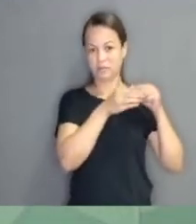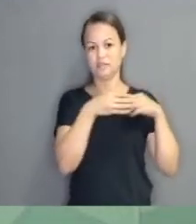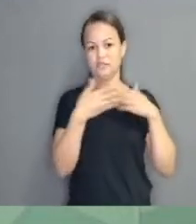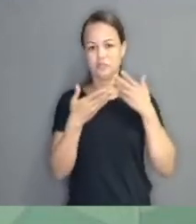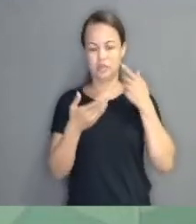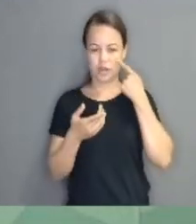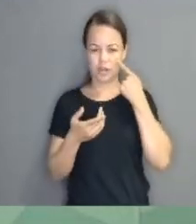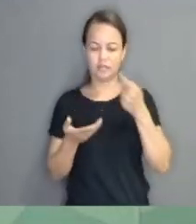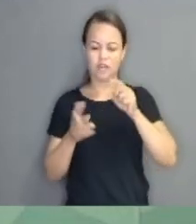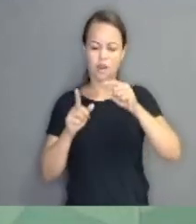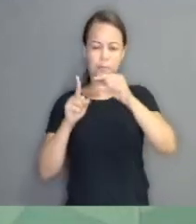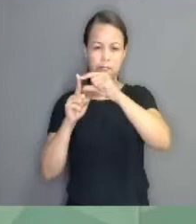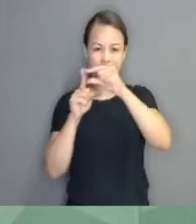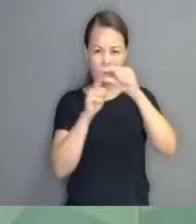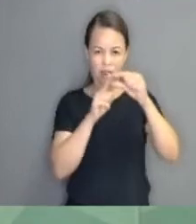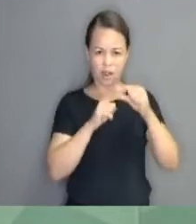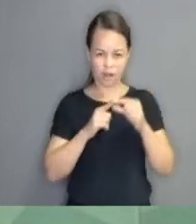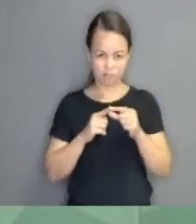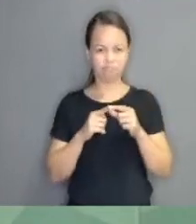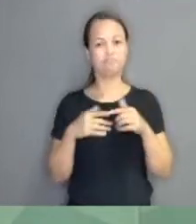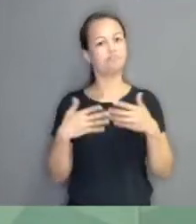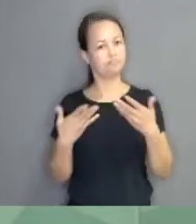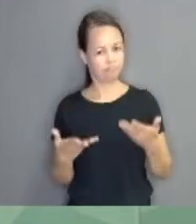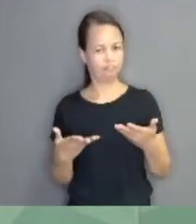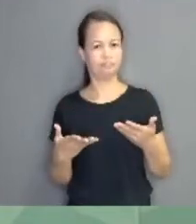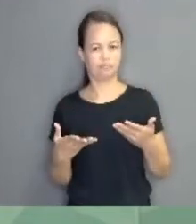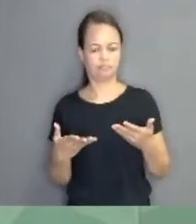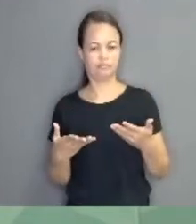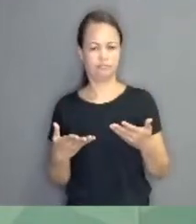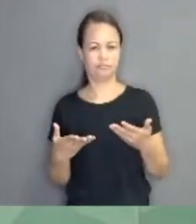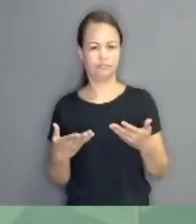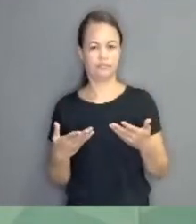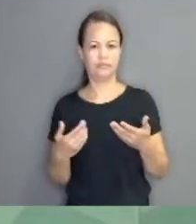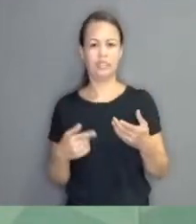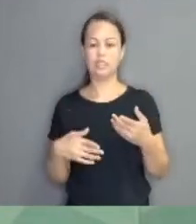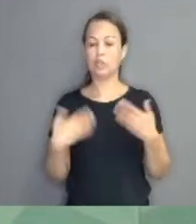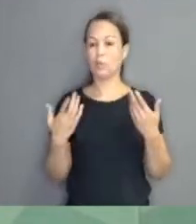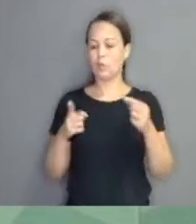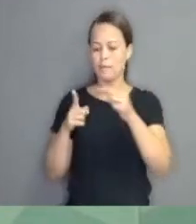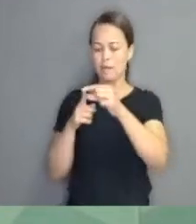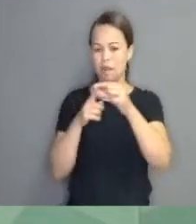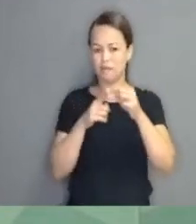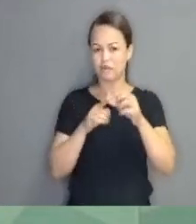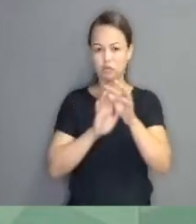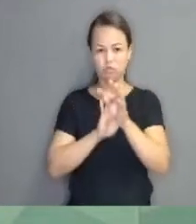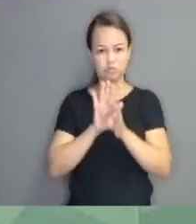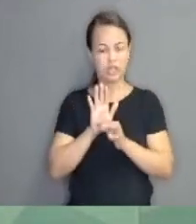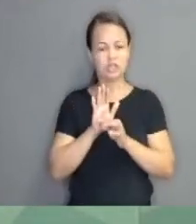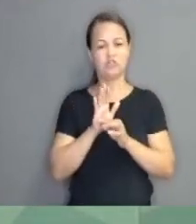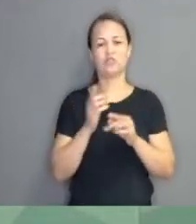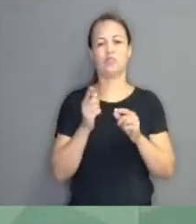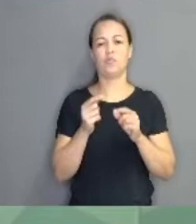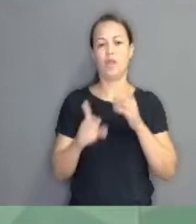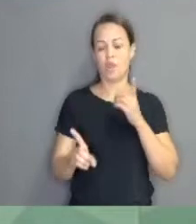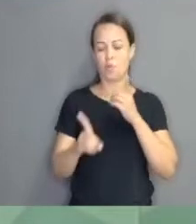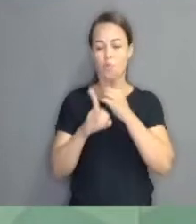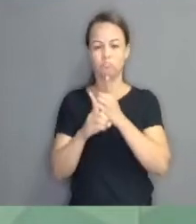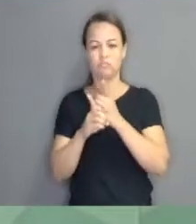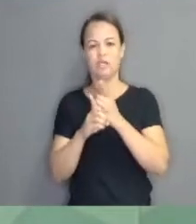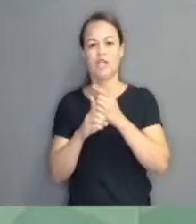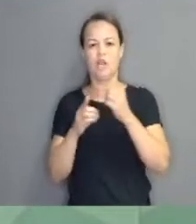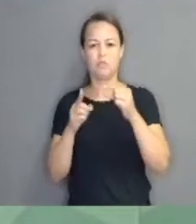bem e isso mesmo né então nos poemas nós encontramos para podemos encontrar palavras que rimam